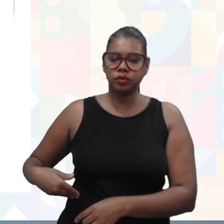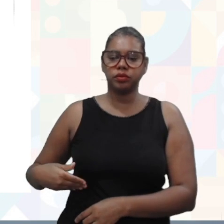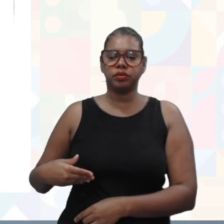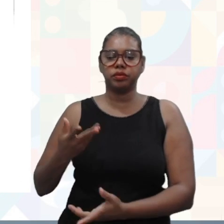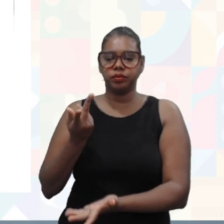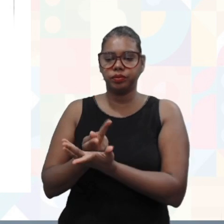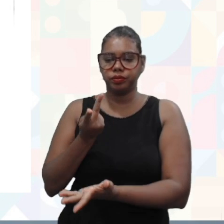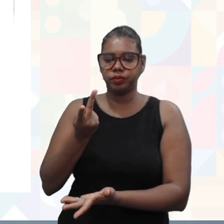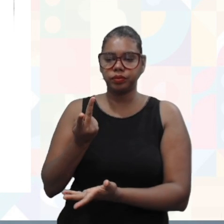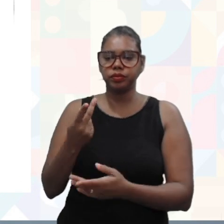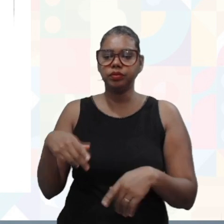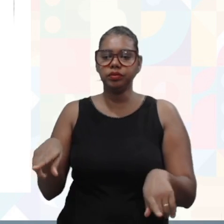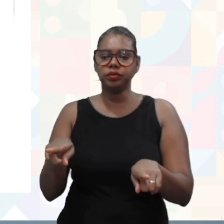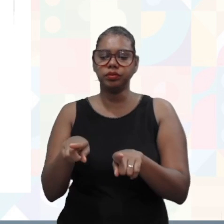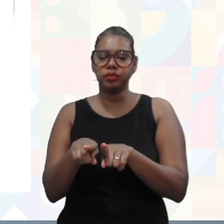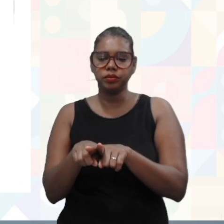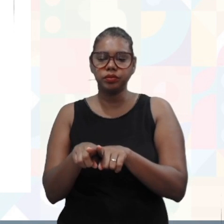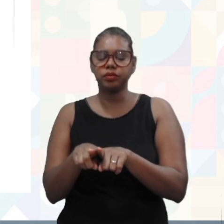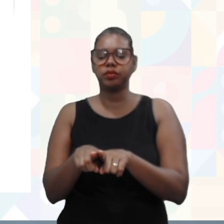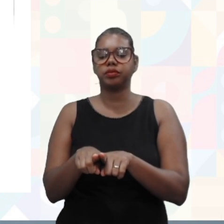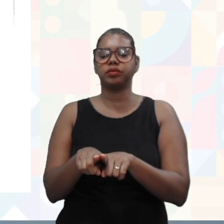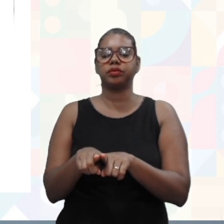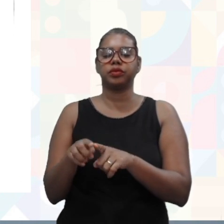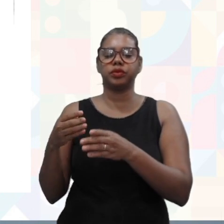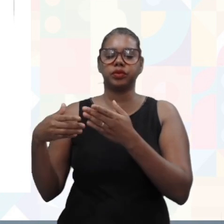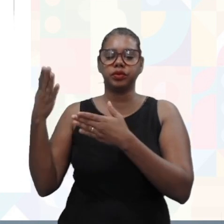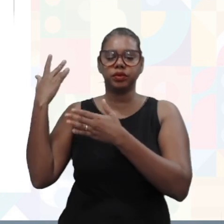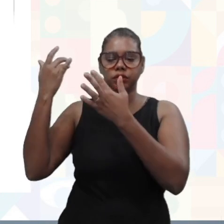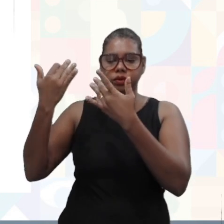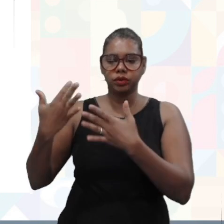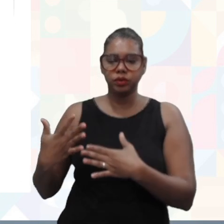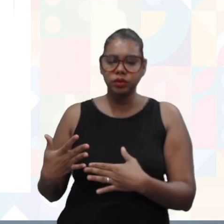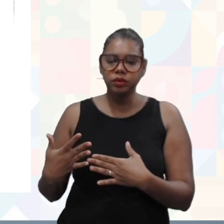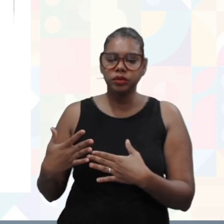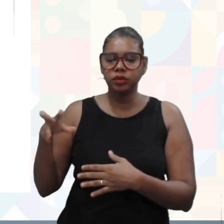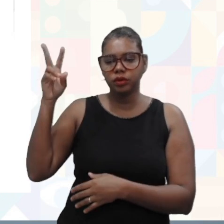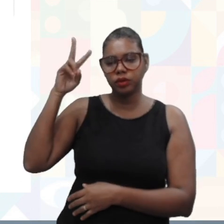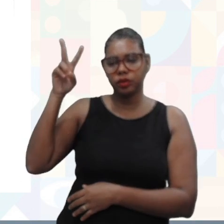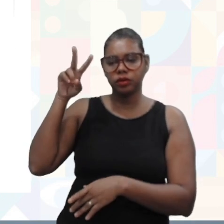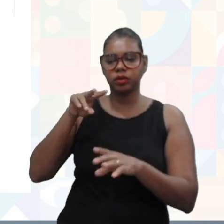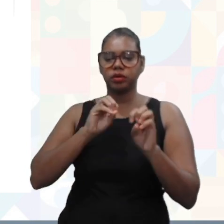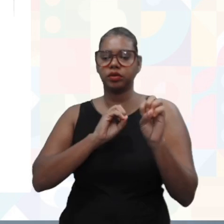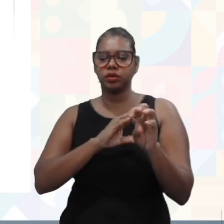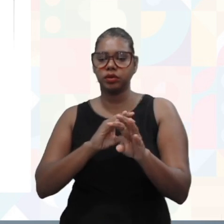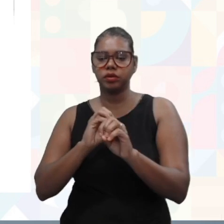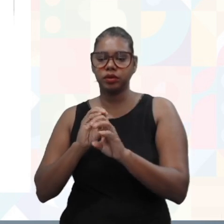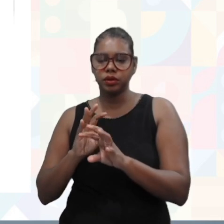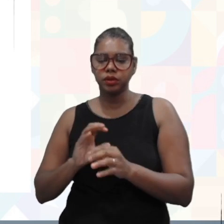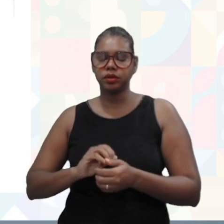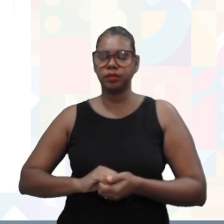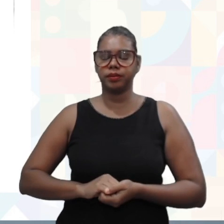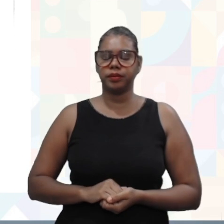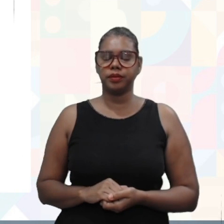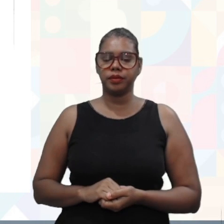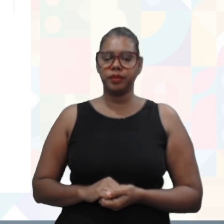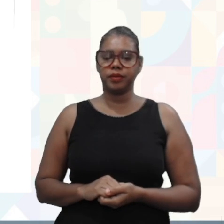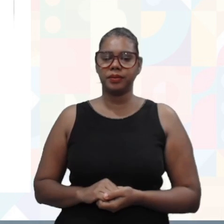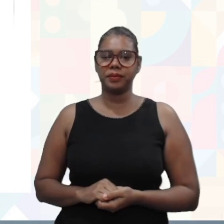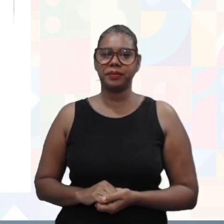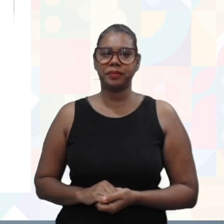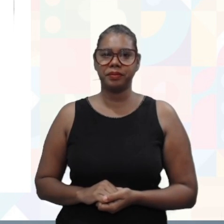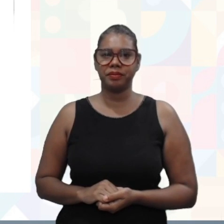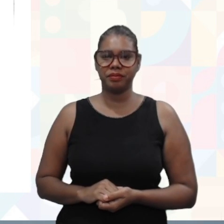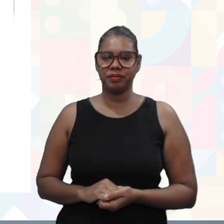gente, no nosso componente anterior, a gente falou sobre a história da educação. Então, quando a gente aborda